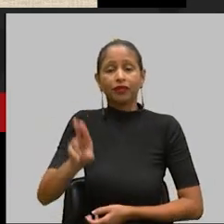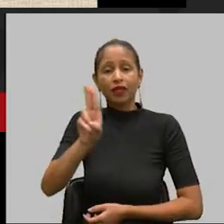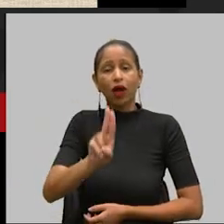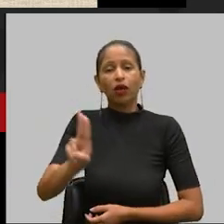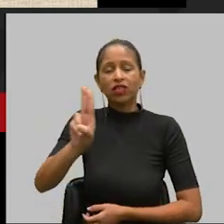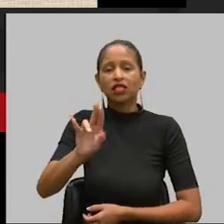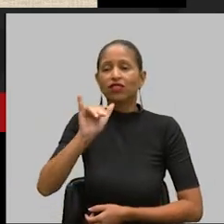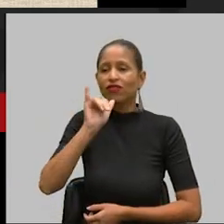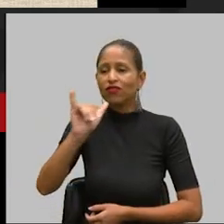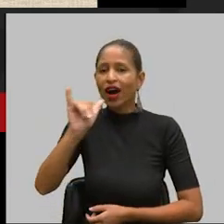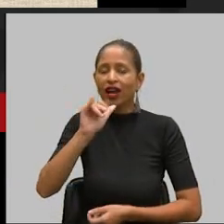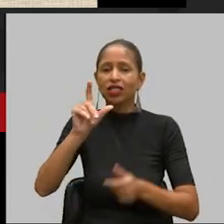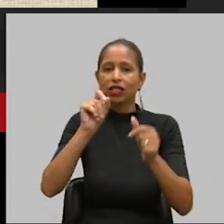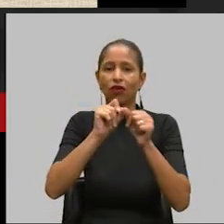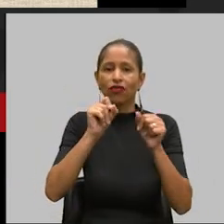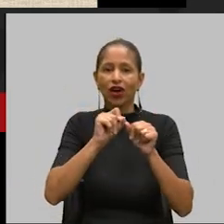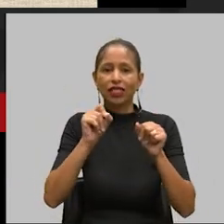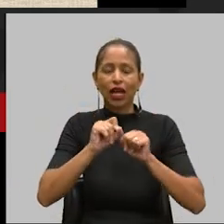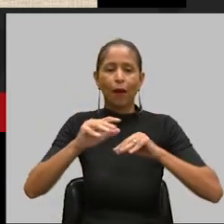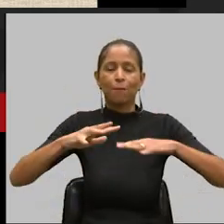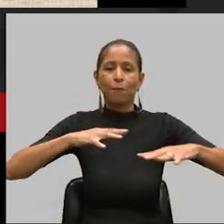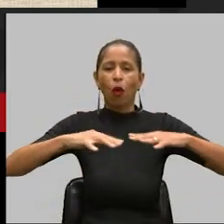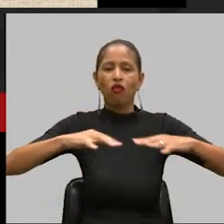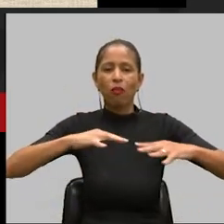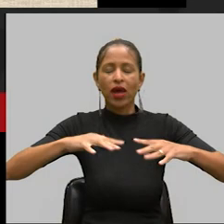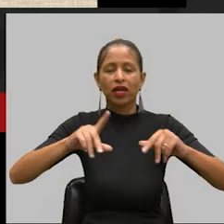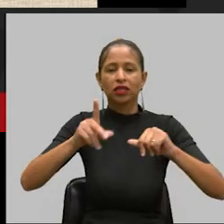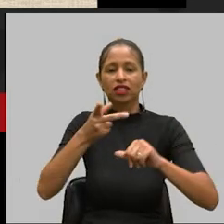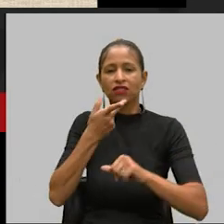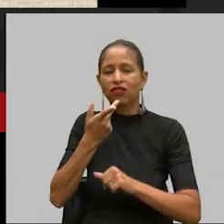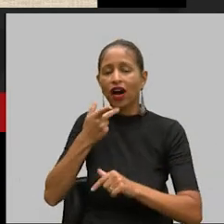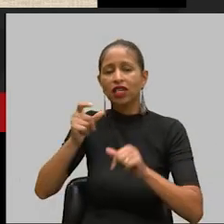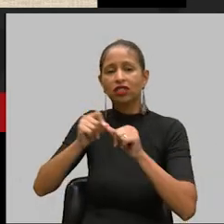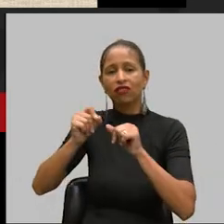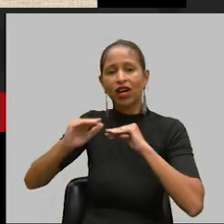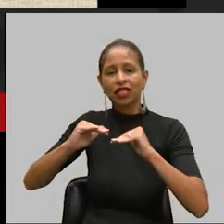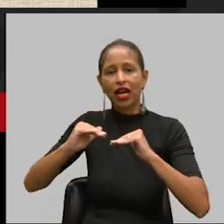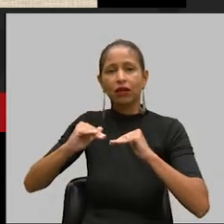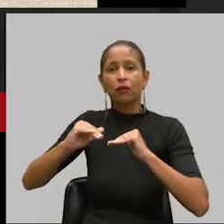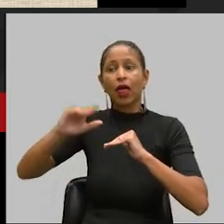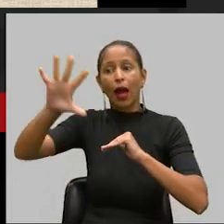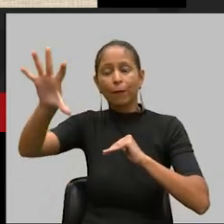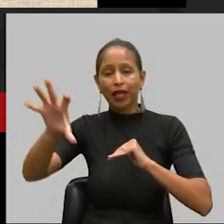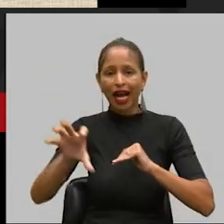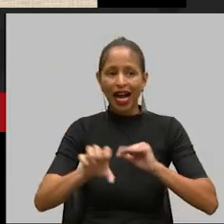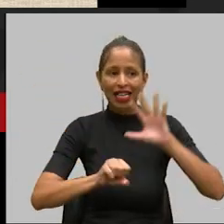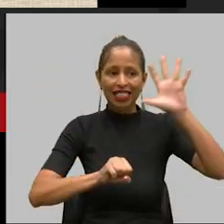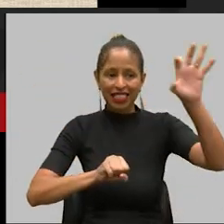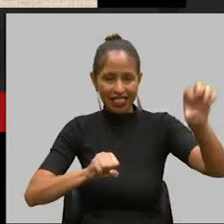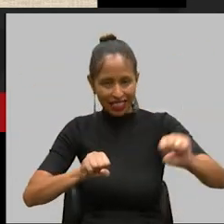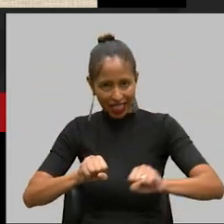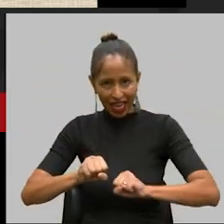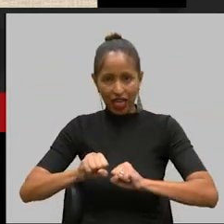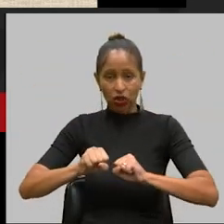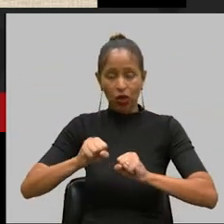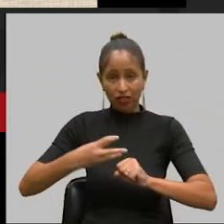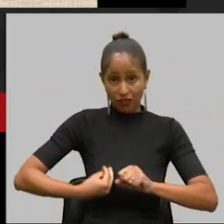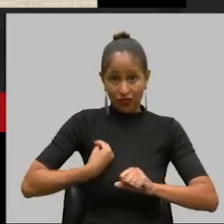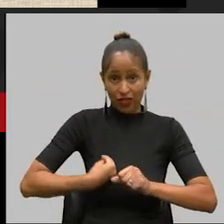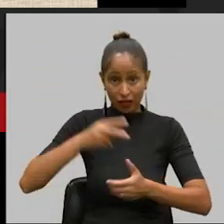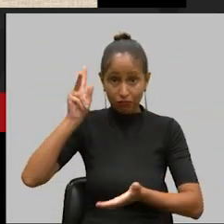falam o que elas estão fazendo quando os Mentos falam que eles estão fazendo isso é trazer Nossa materialidade pra